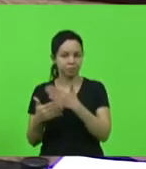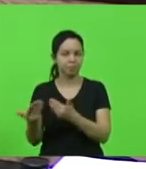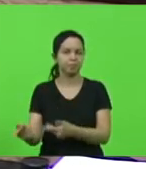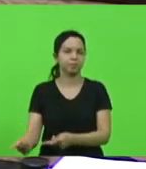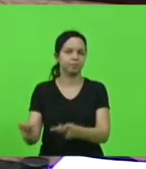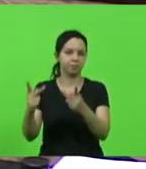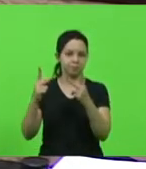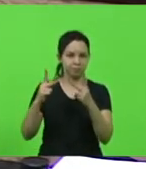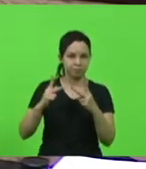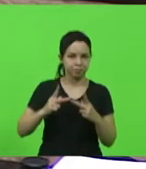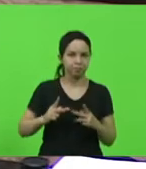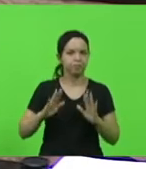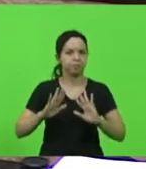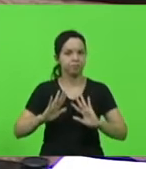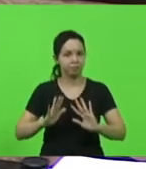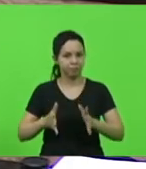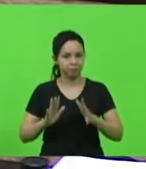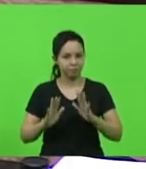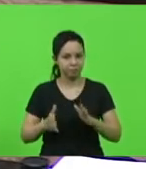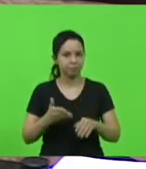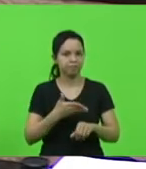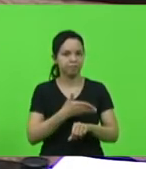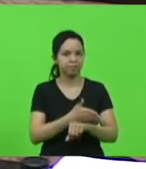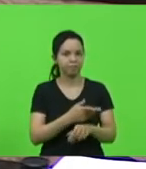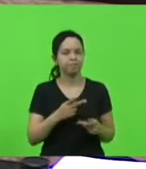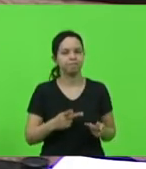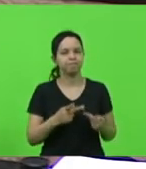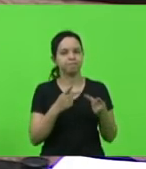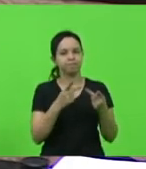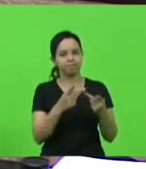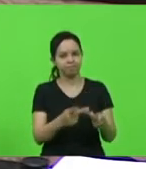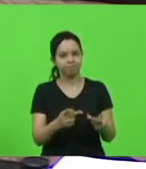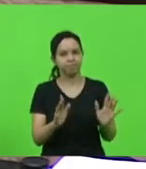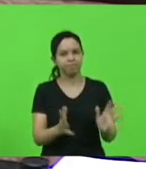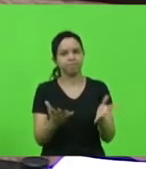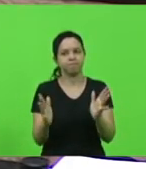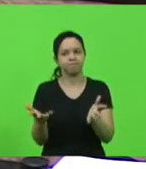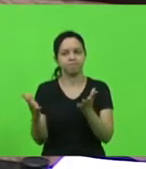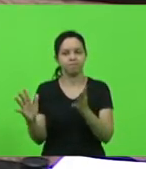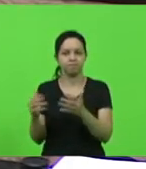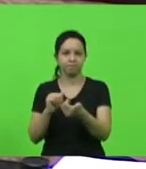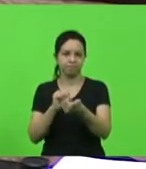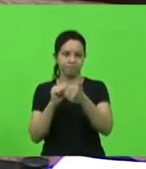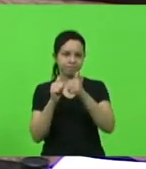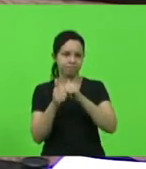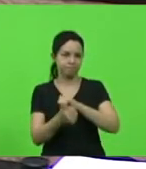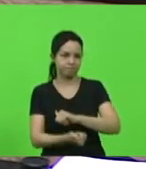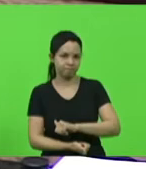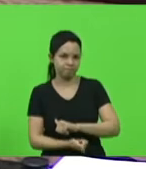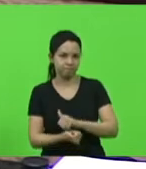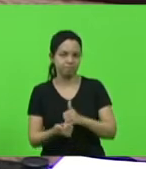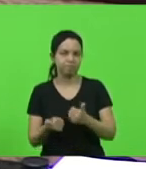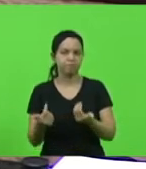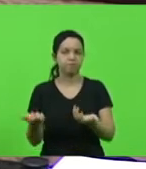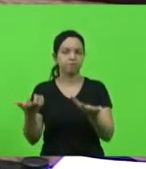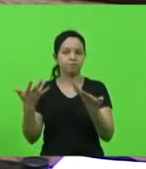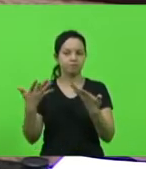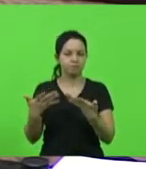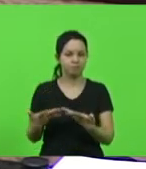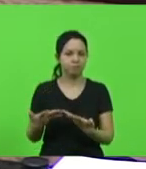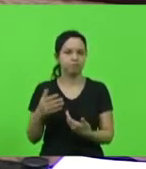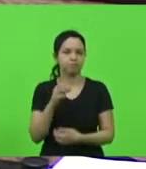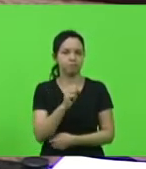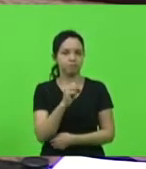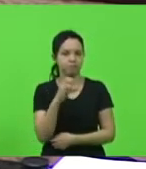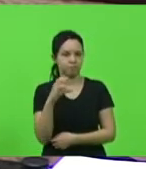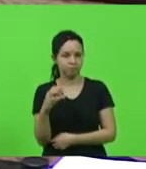Legislativa durante um roteiro que fez pelo Estado para estimular a modalidade esportiva. O Vlamir me contou que Santa Catarina é o segundo estado